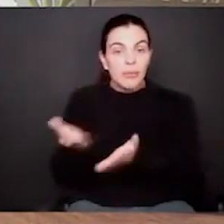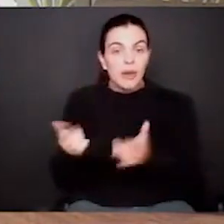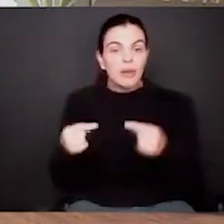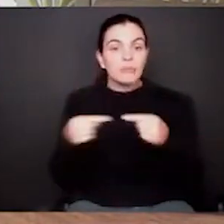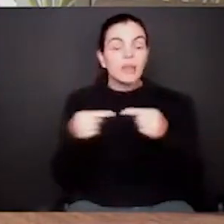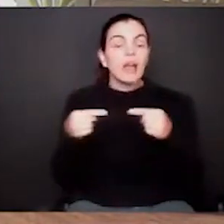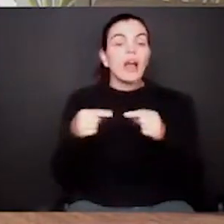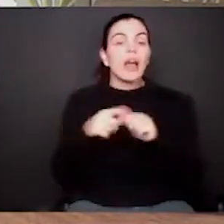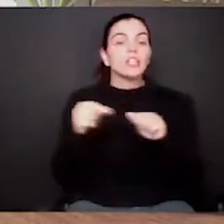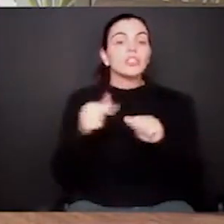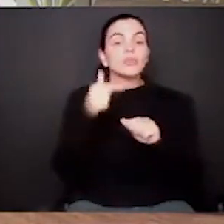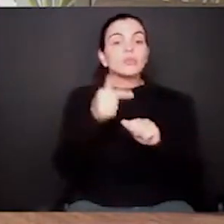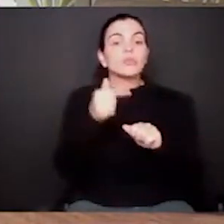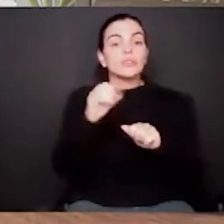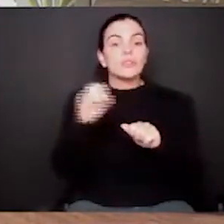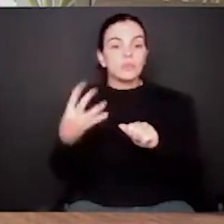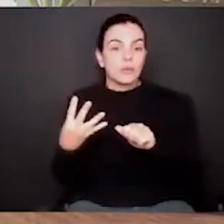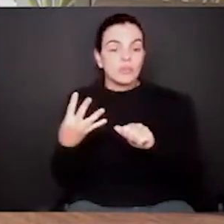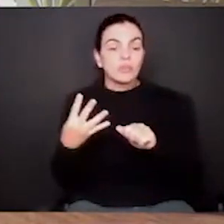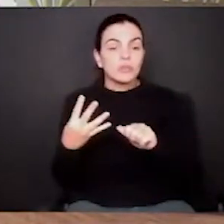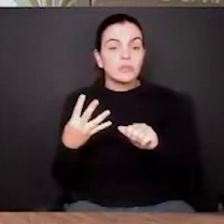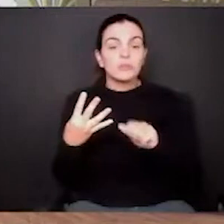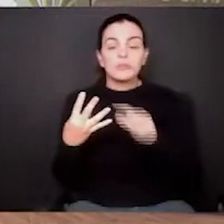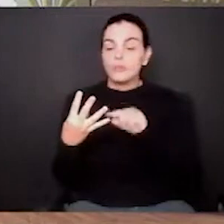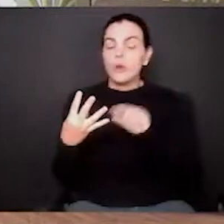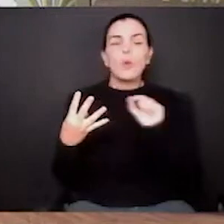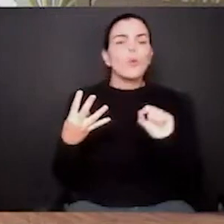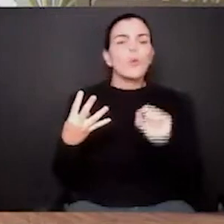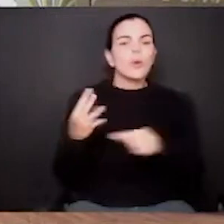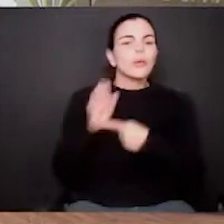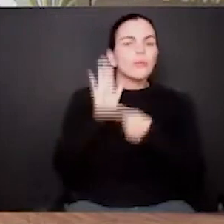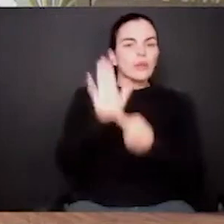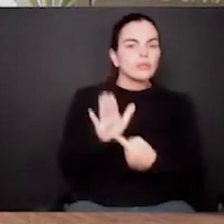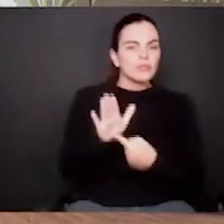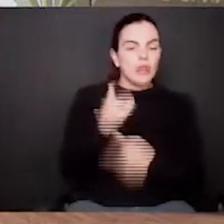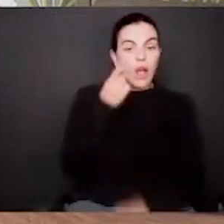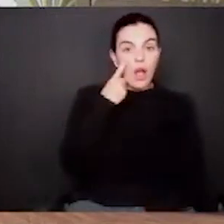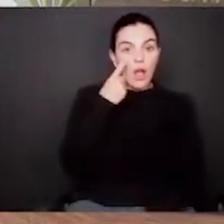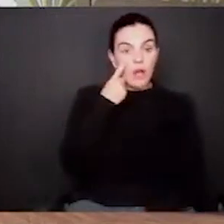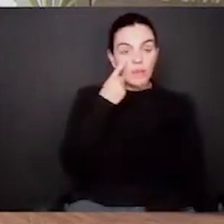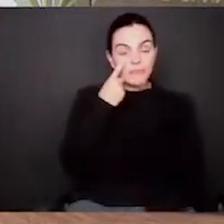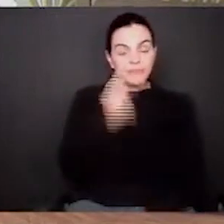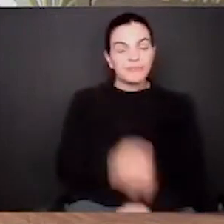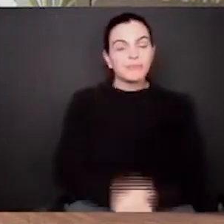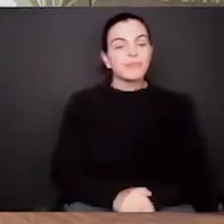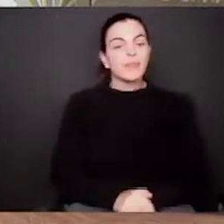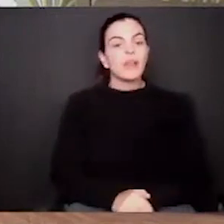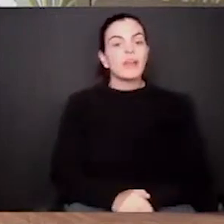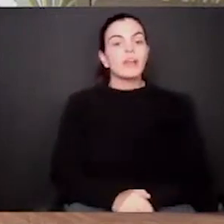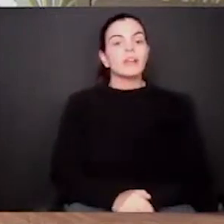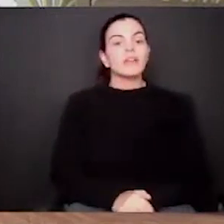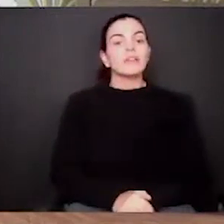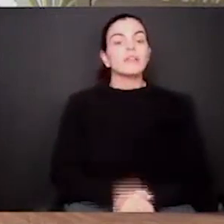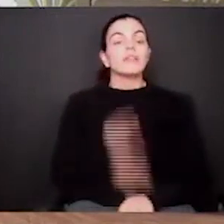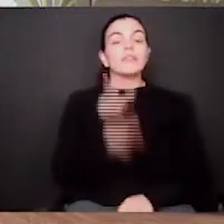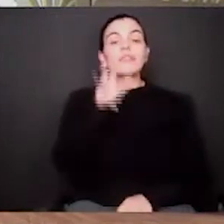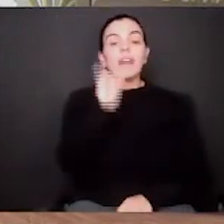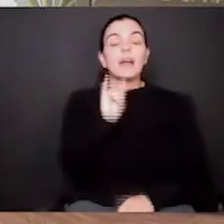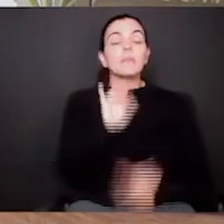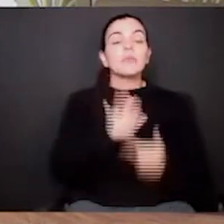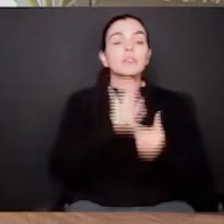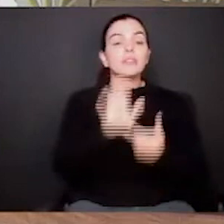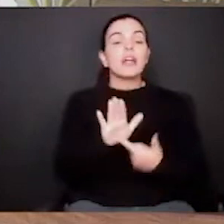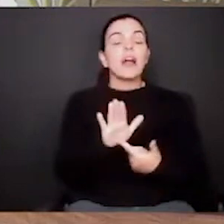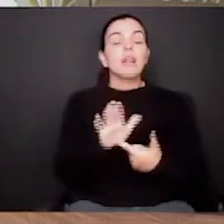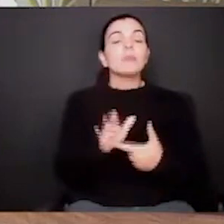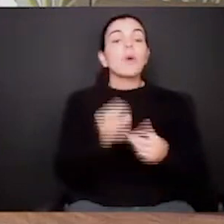o artigo 204? O artigo 204 vem destacar exatamente a fonte de custeio. Está